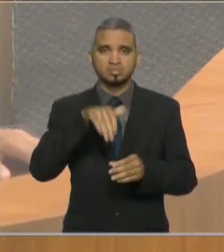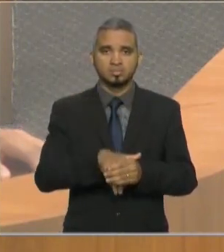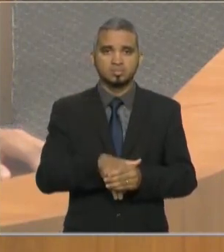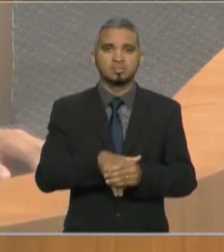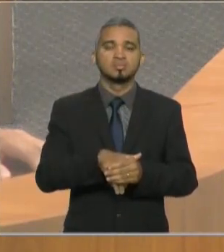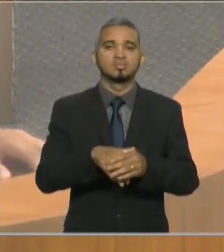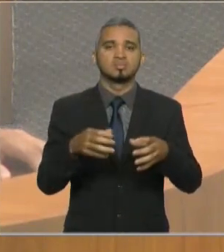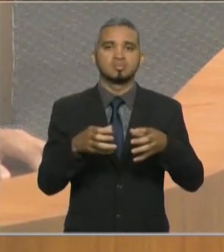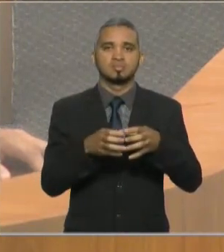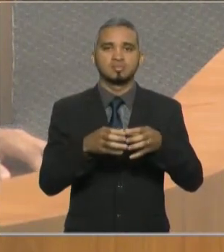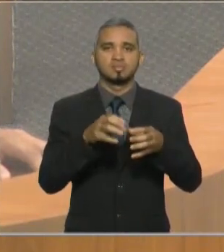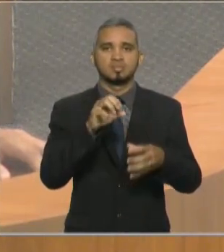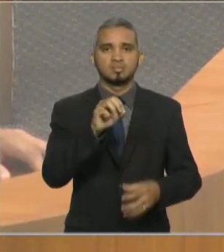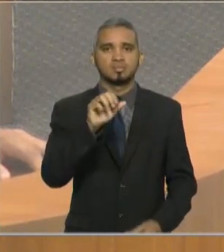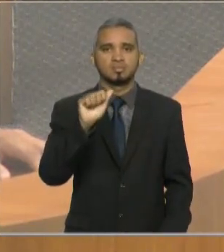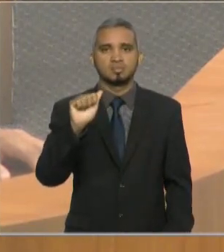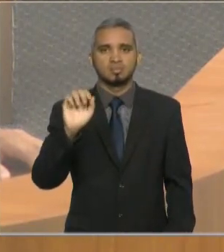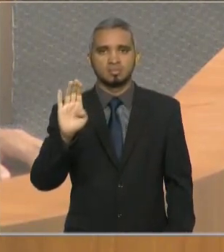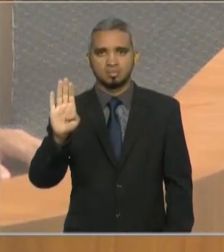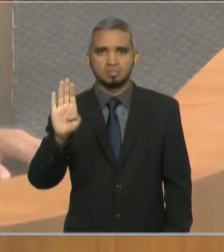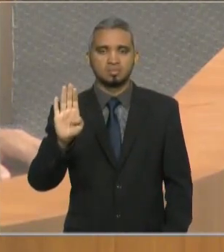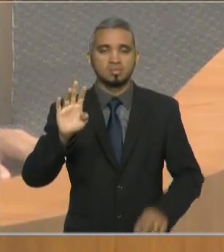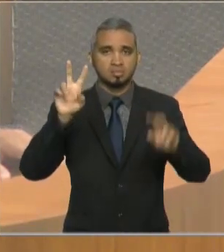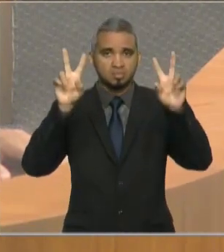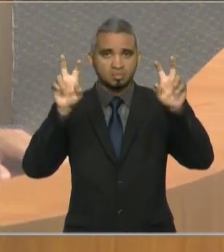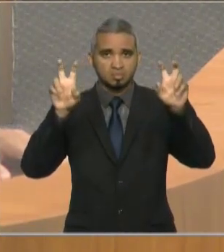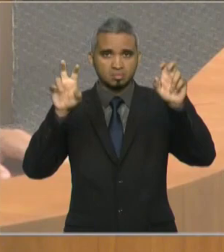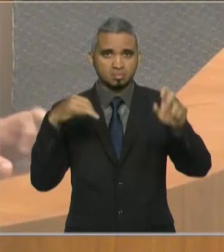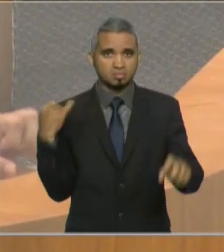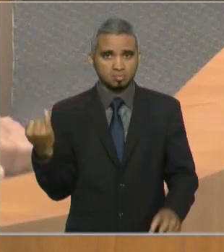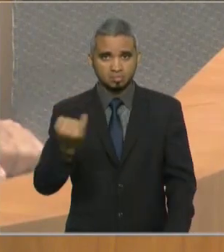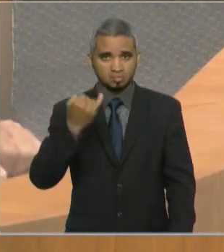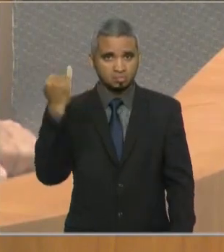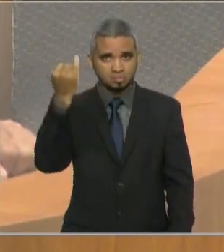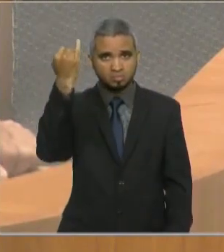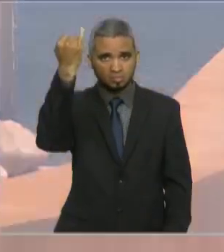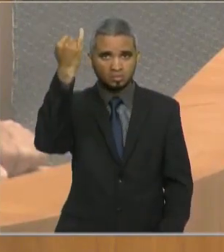E é um assunto de suma importância que permeia também a sociedade do Estado do Maranhão.